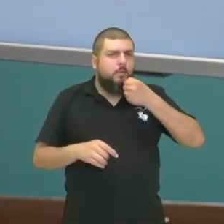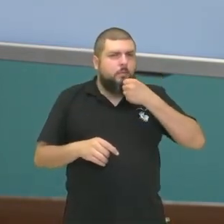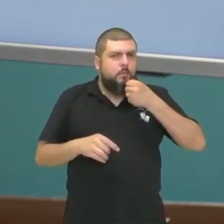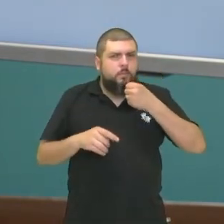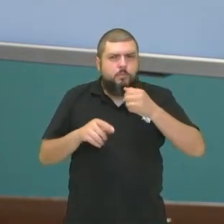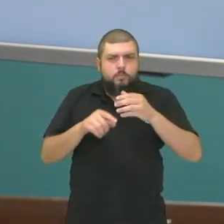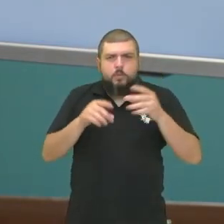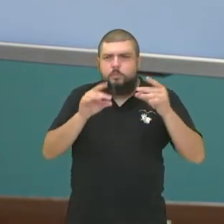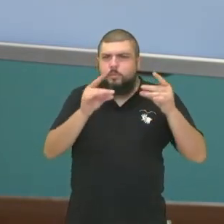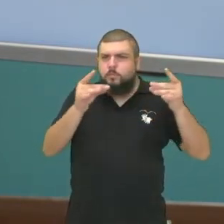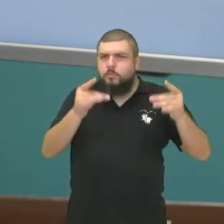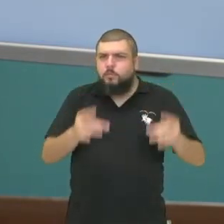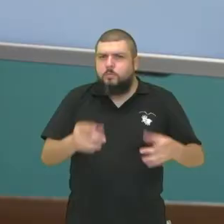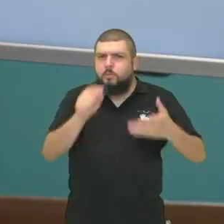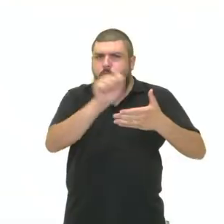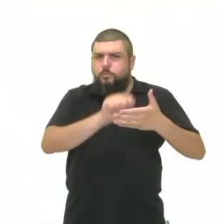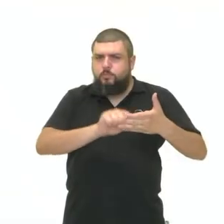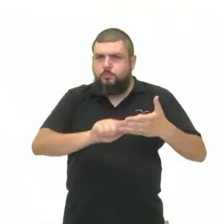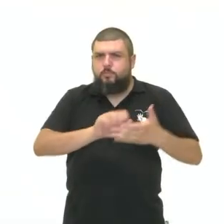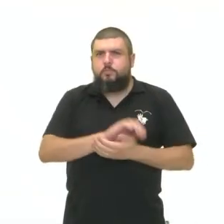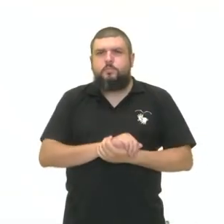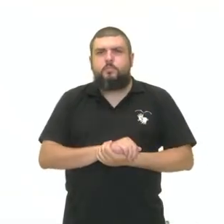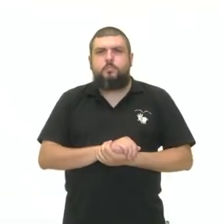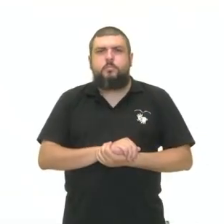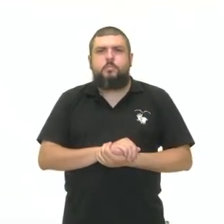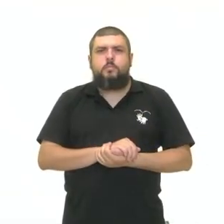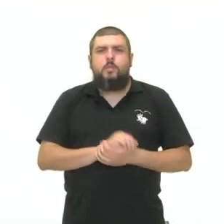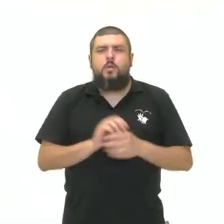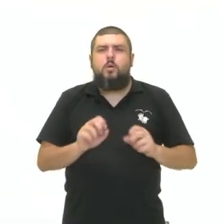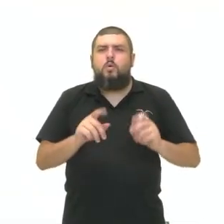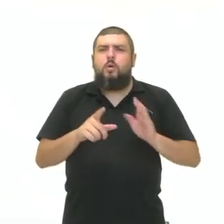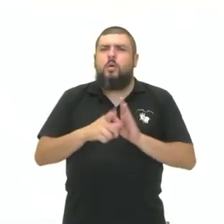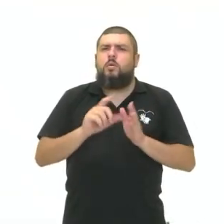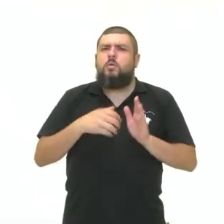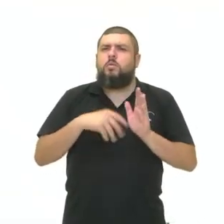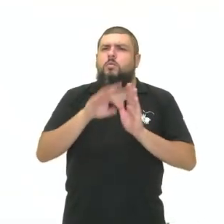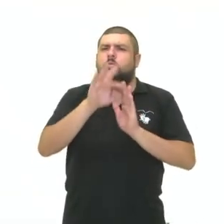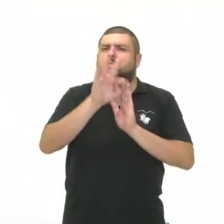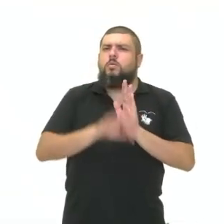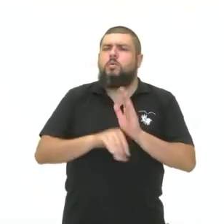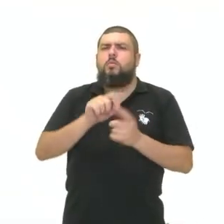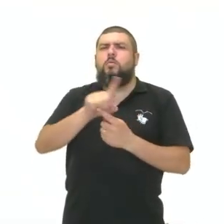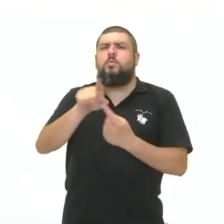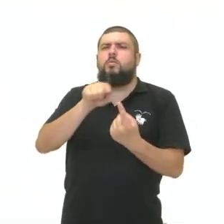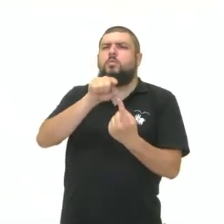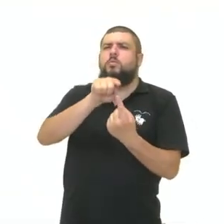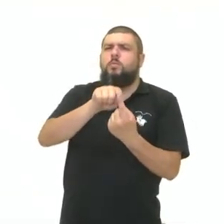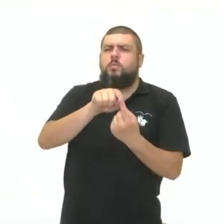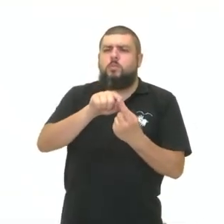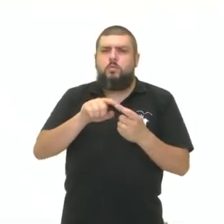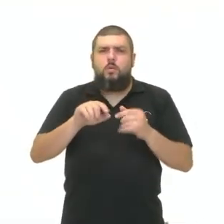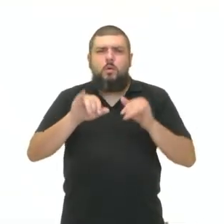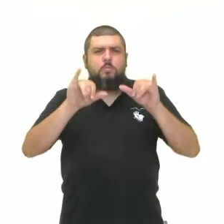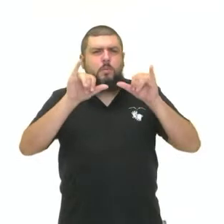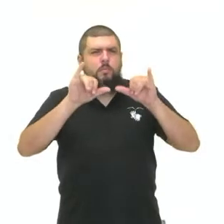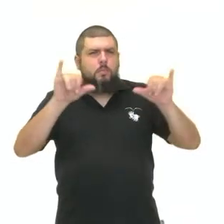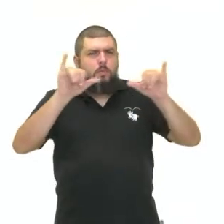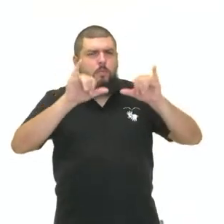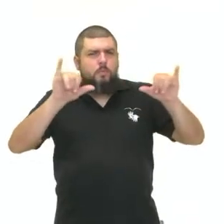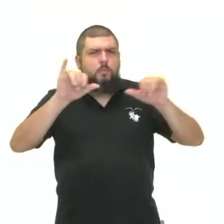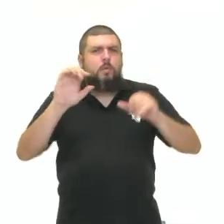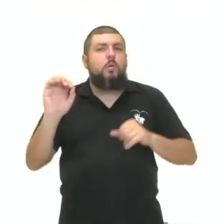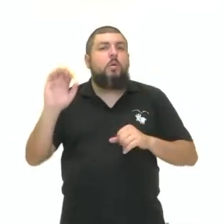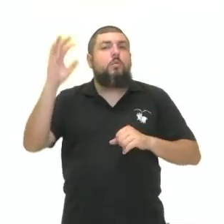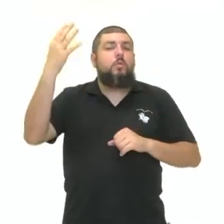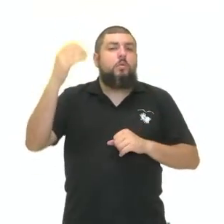matéria. Agora, pensando juntos, o texto que acabamos de ler tem o objetivo de informar o leitor sobre um